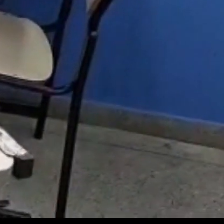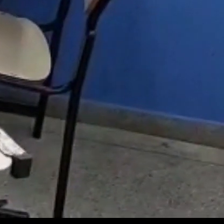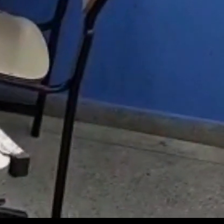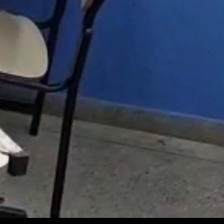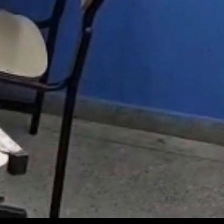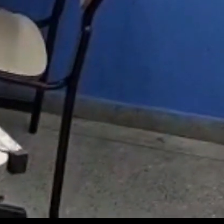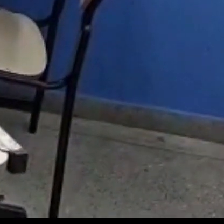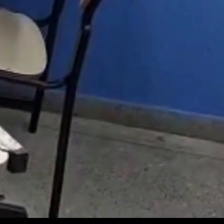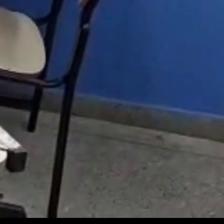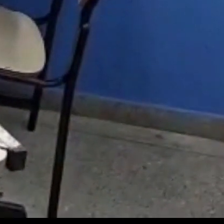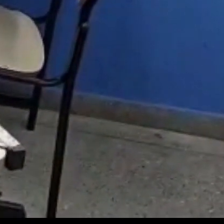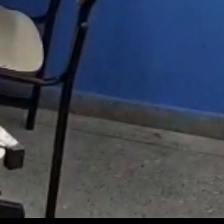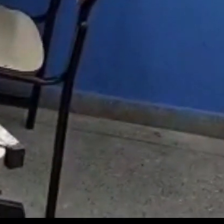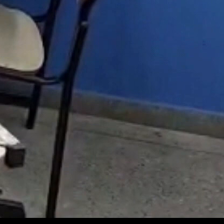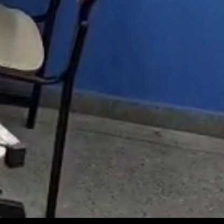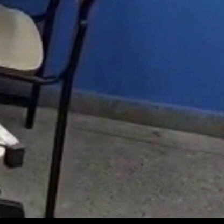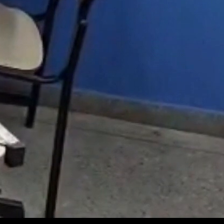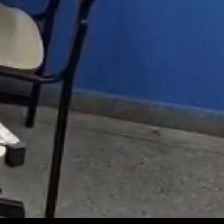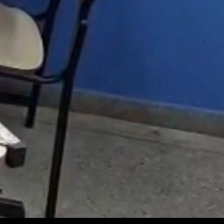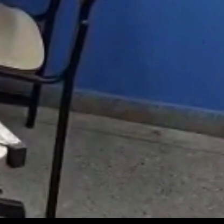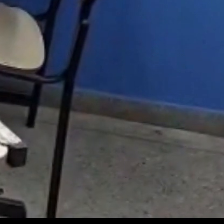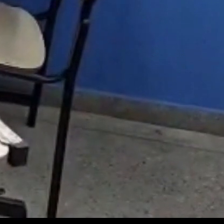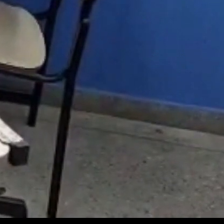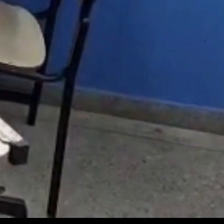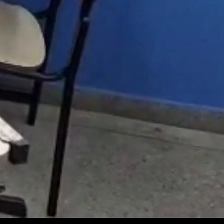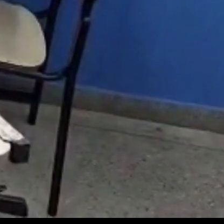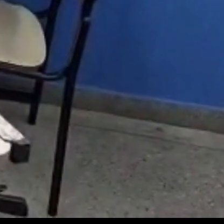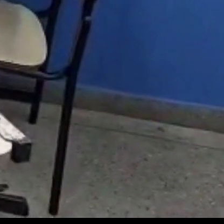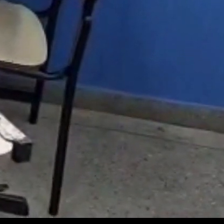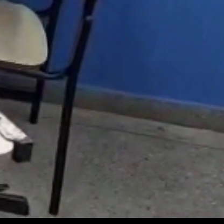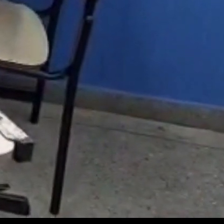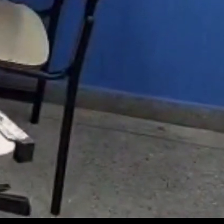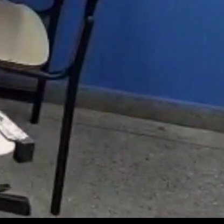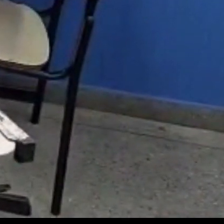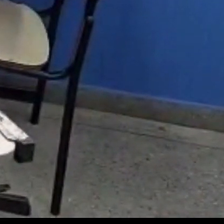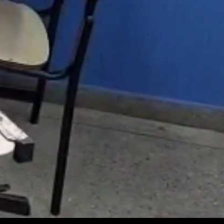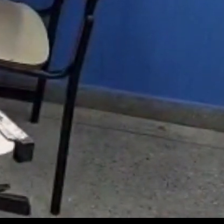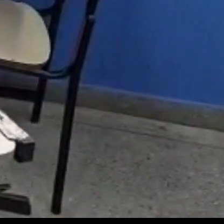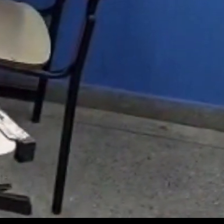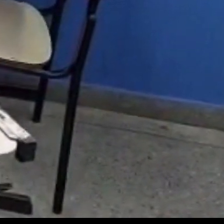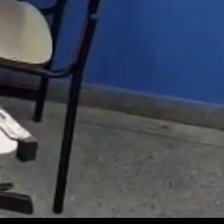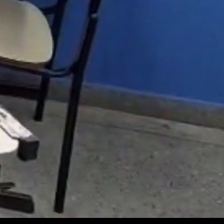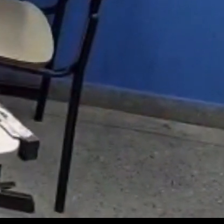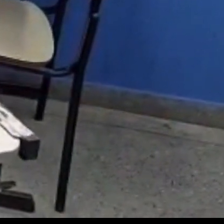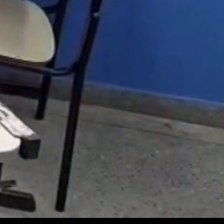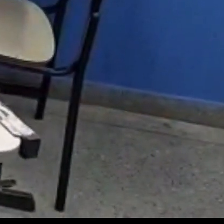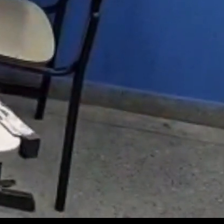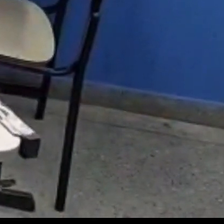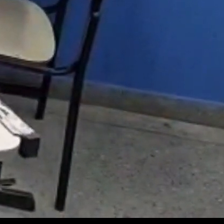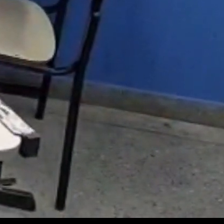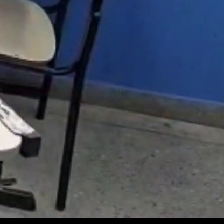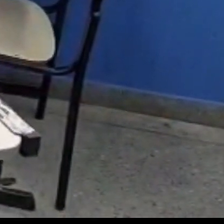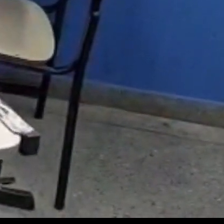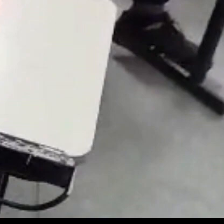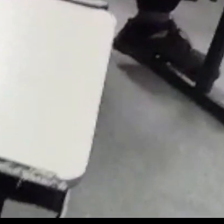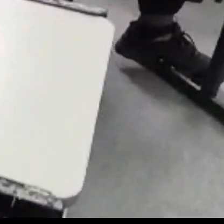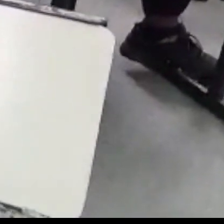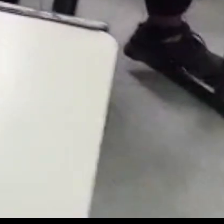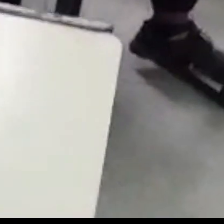vezes ela vai para a educação física, aprender alguma coisa, jogar basquete, jogar futebol. E é isso, é muito bom